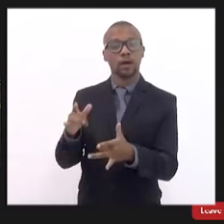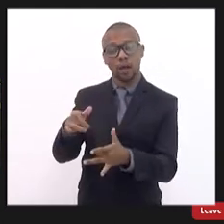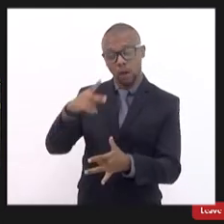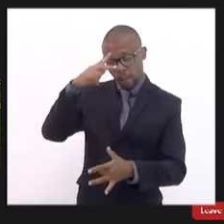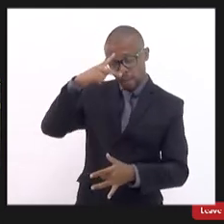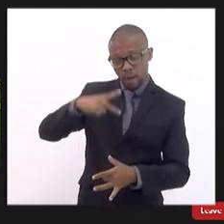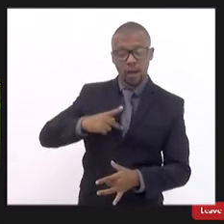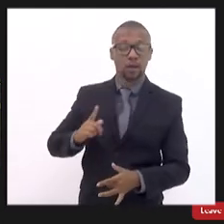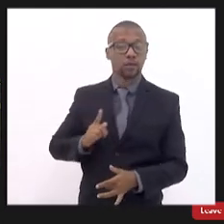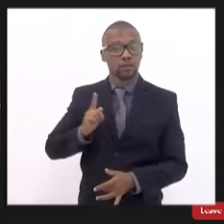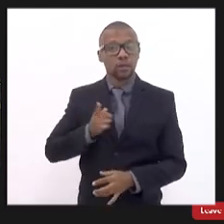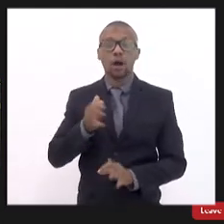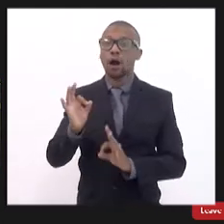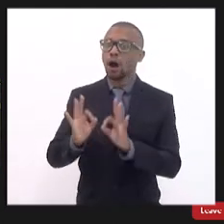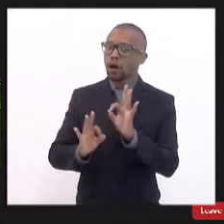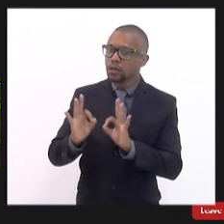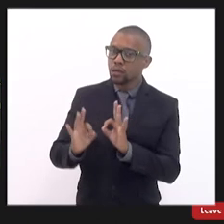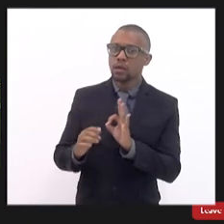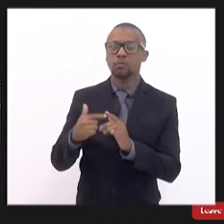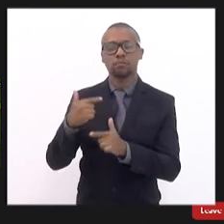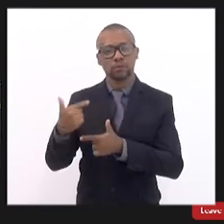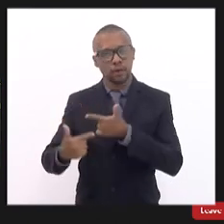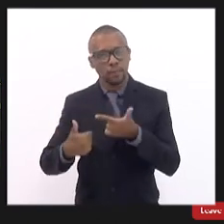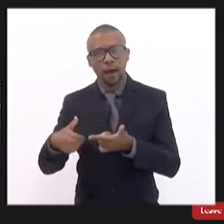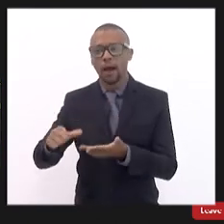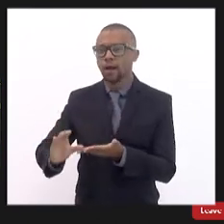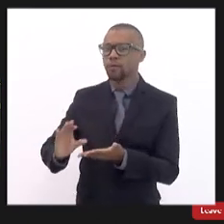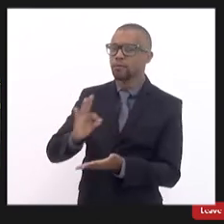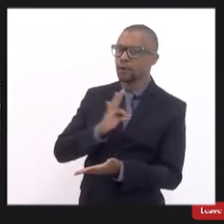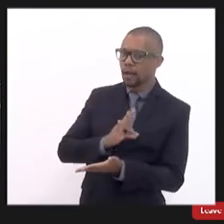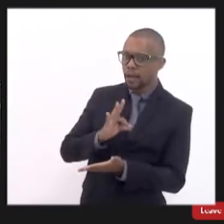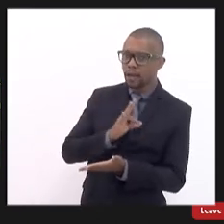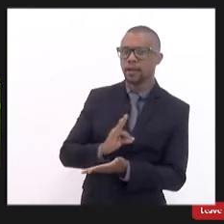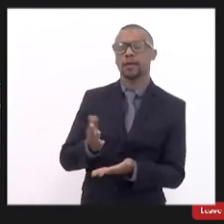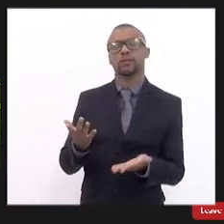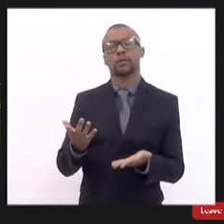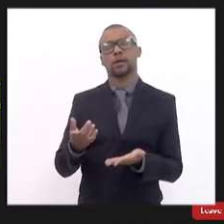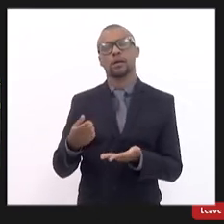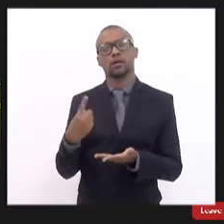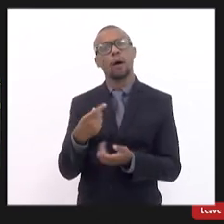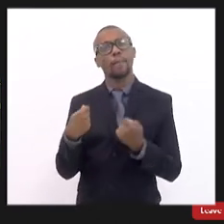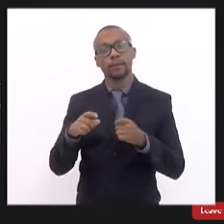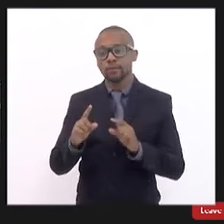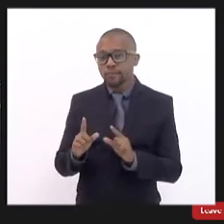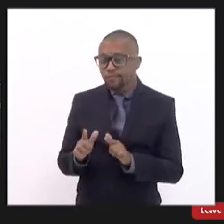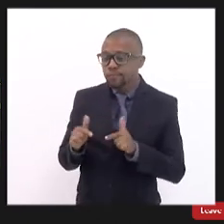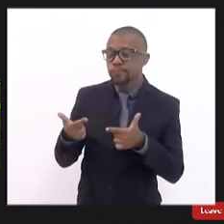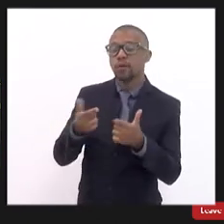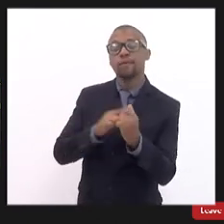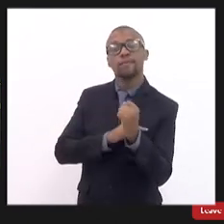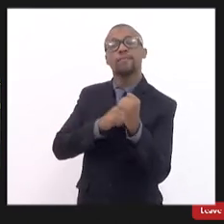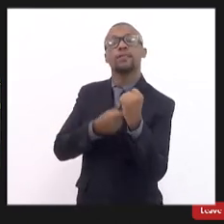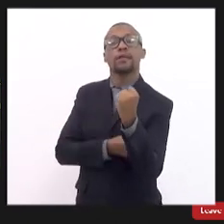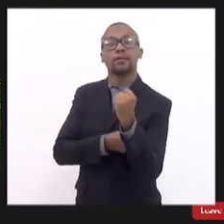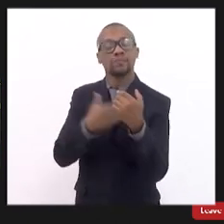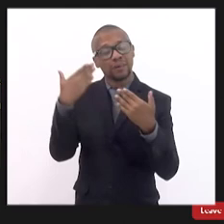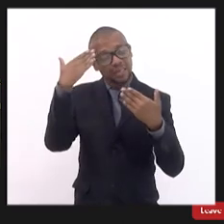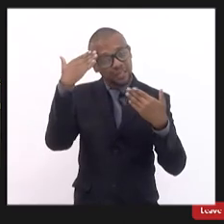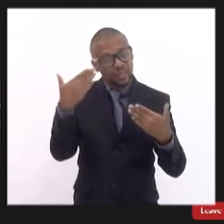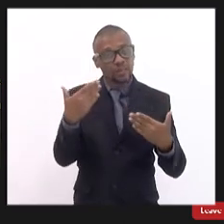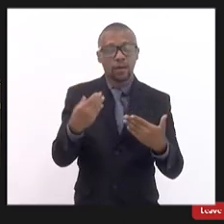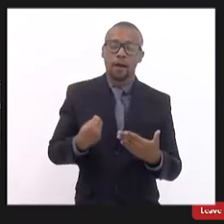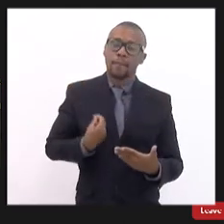é auto-organização, é trabalho, é renda e precisa ser muito fortalecida. Então, eu agradeço aí a presença de todos e